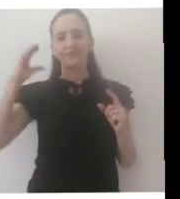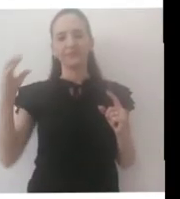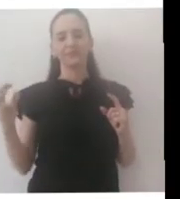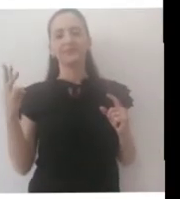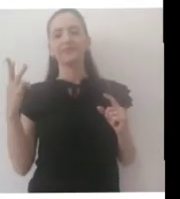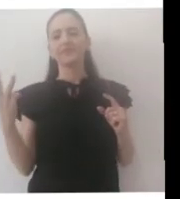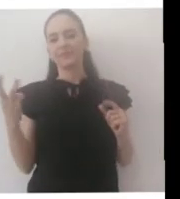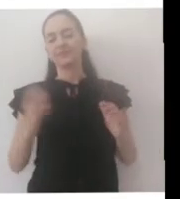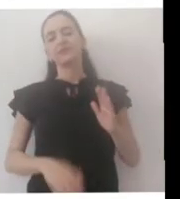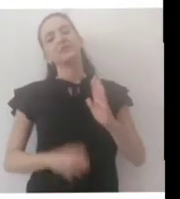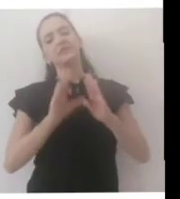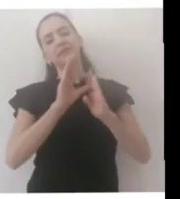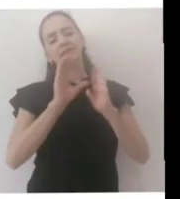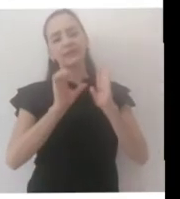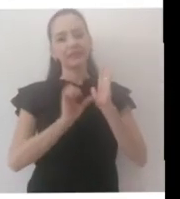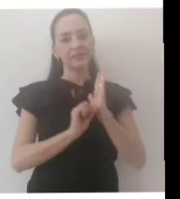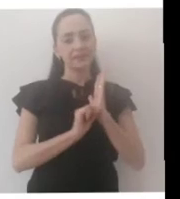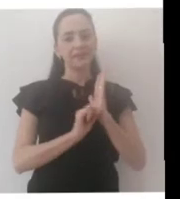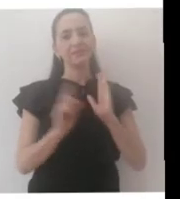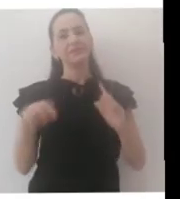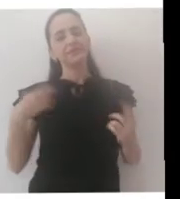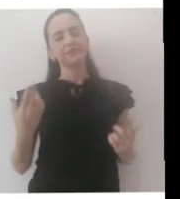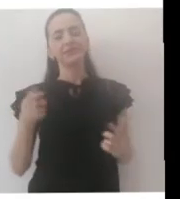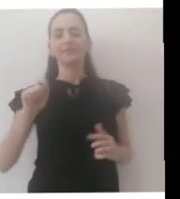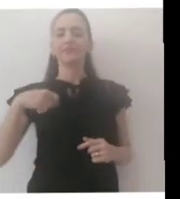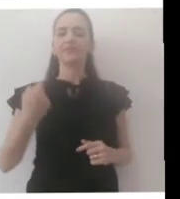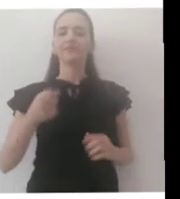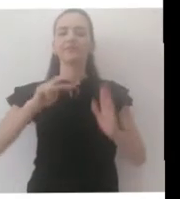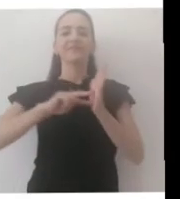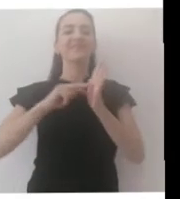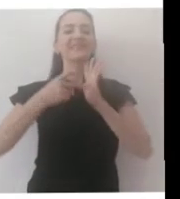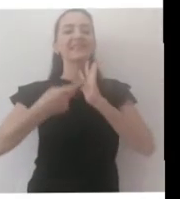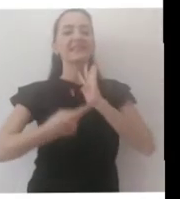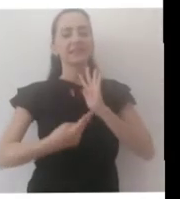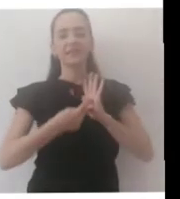desse contexto aí de signo e